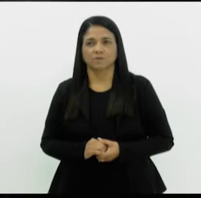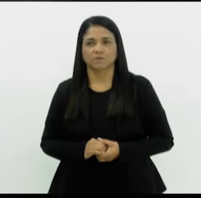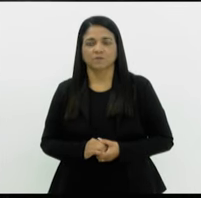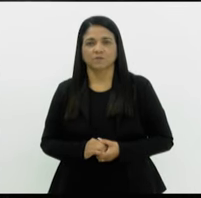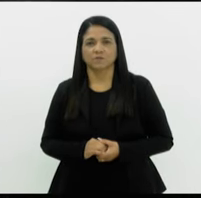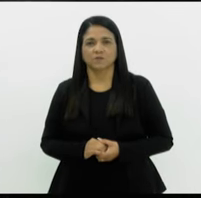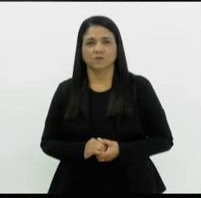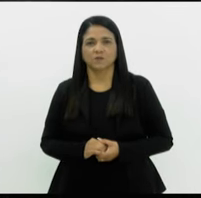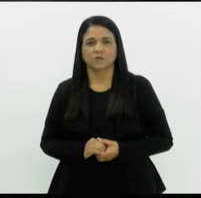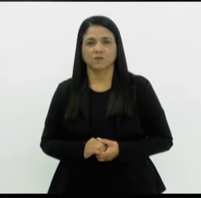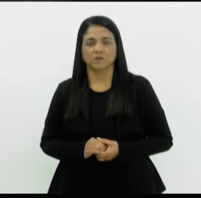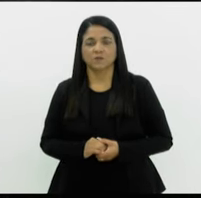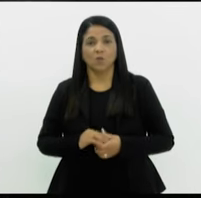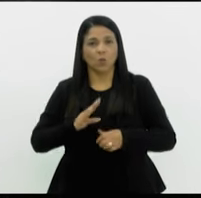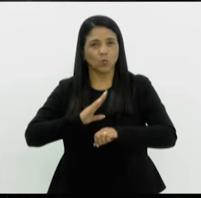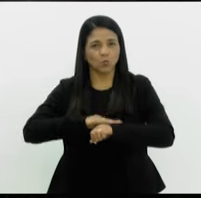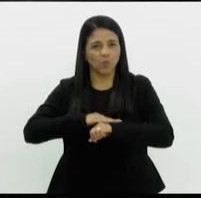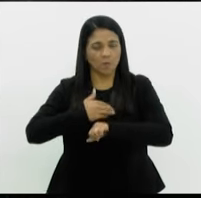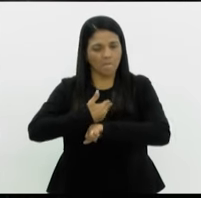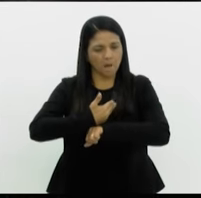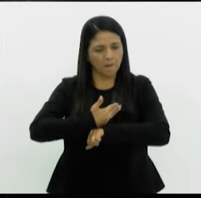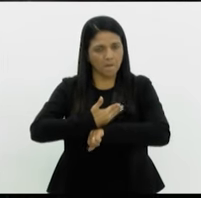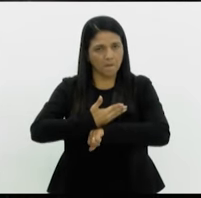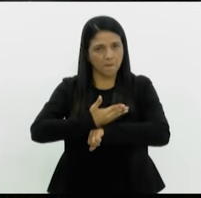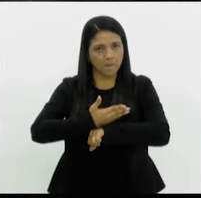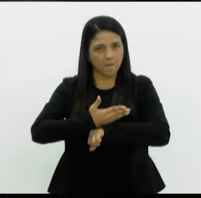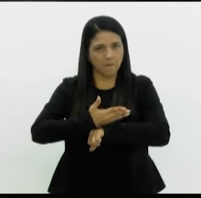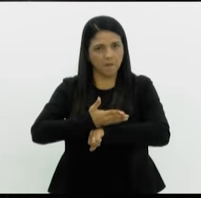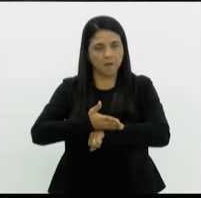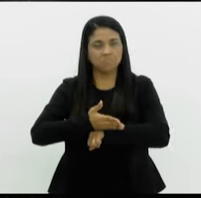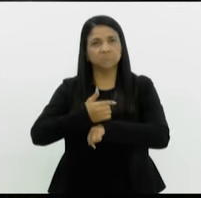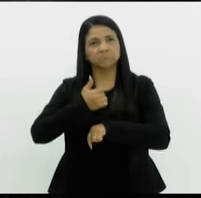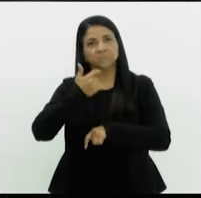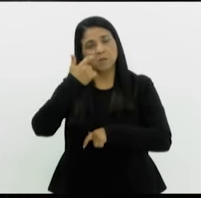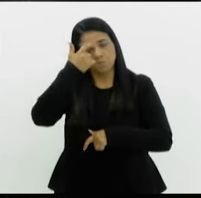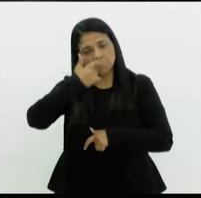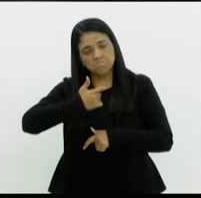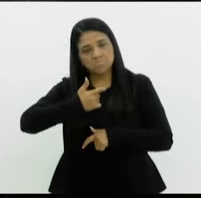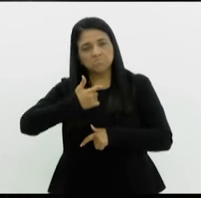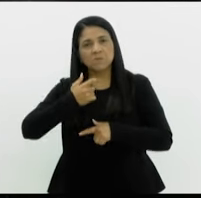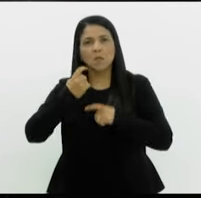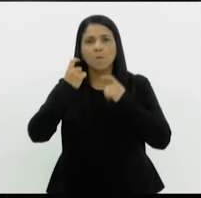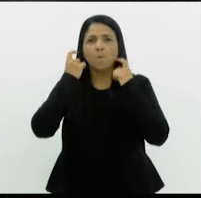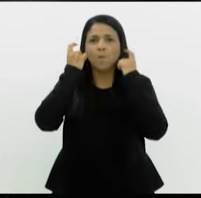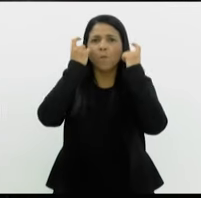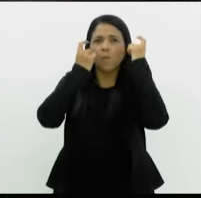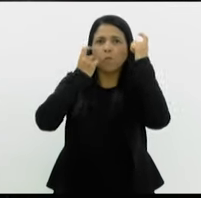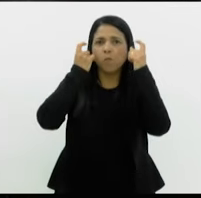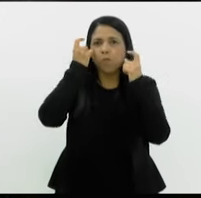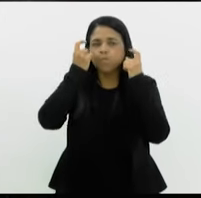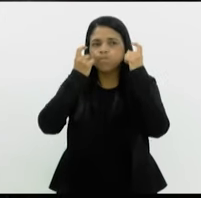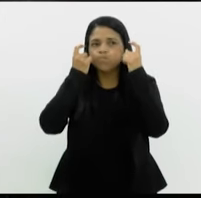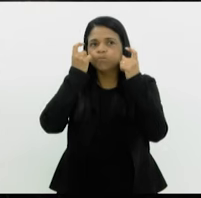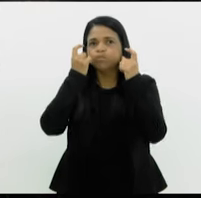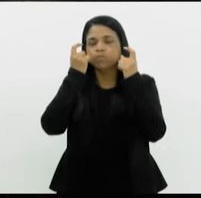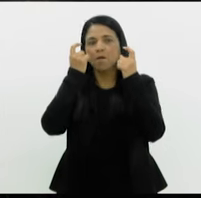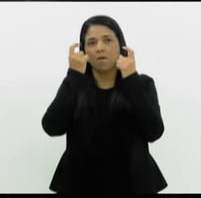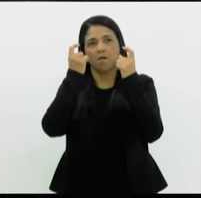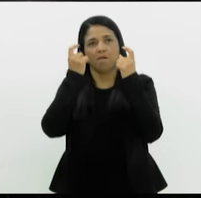vai passando e as minhas preocupações vão aumentando.